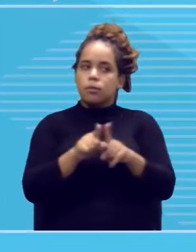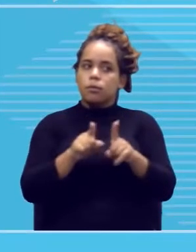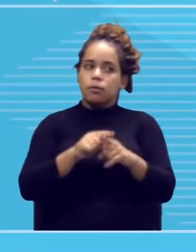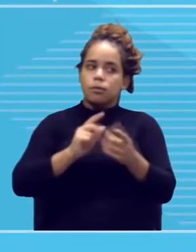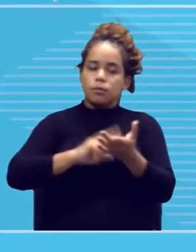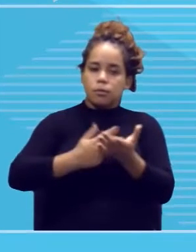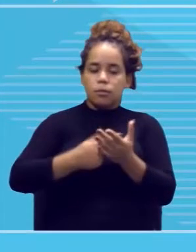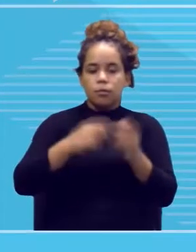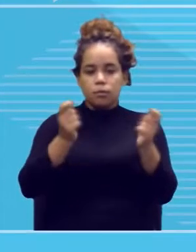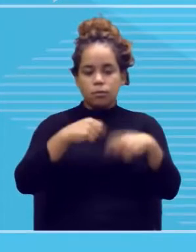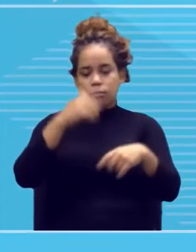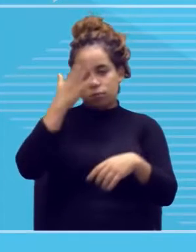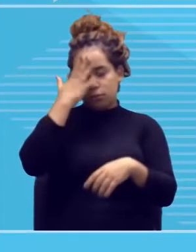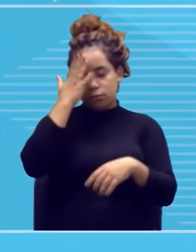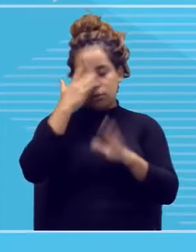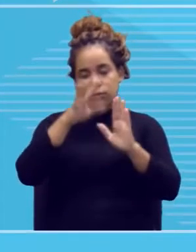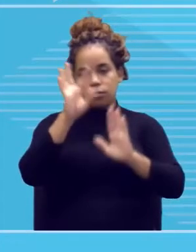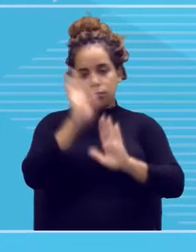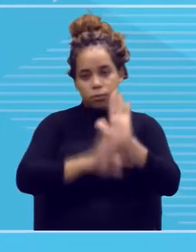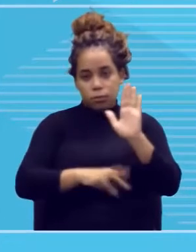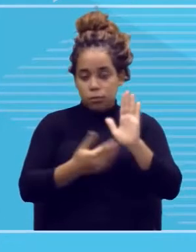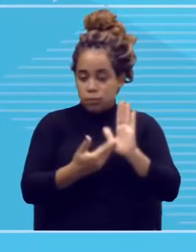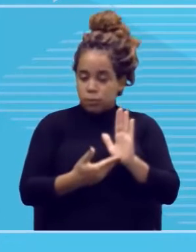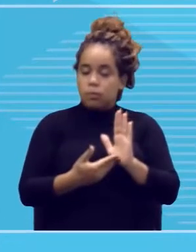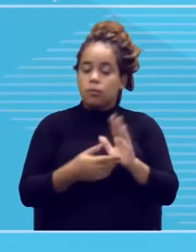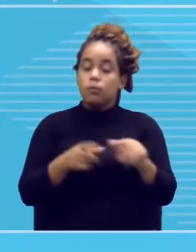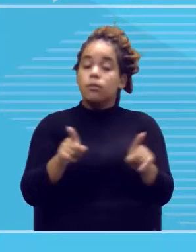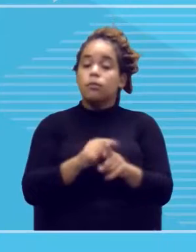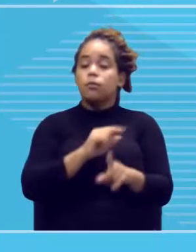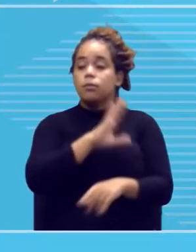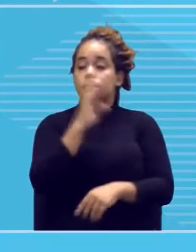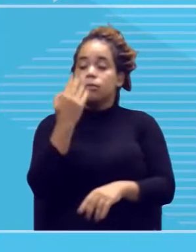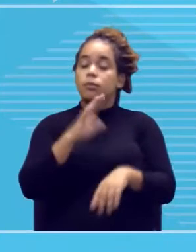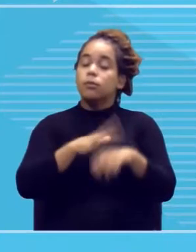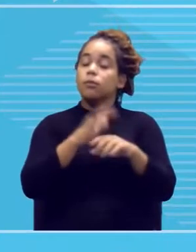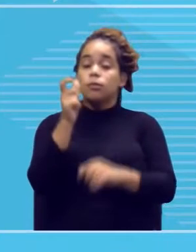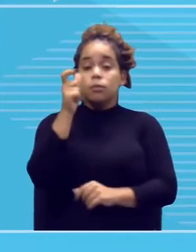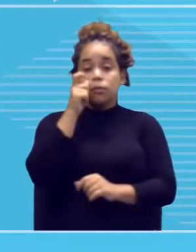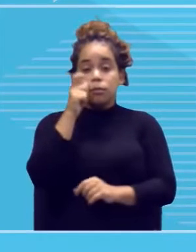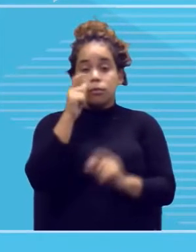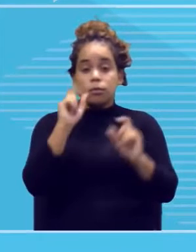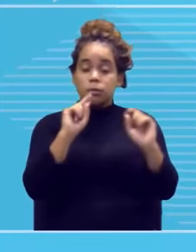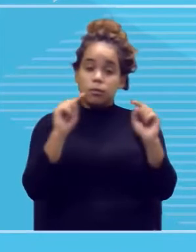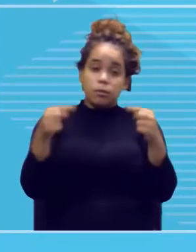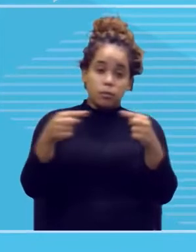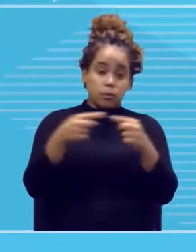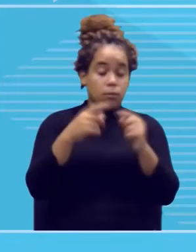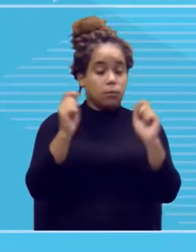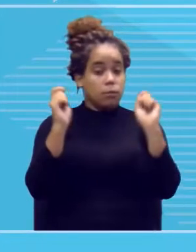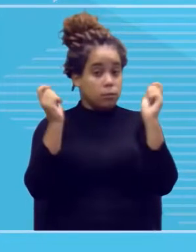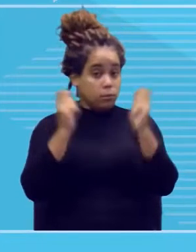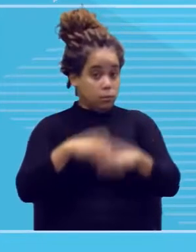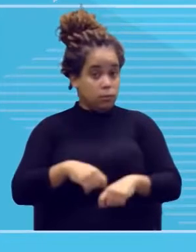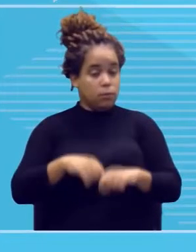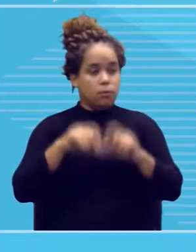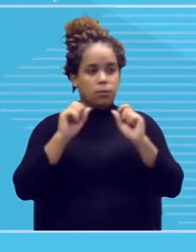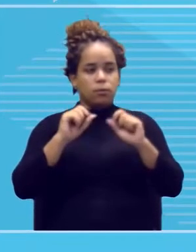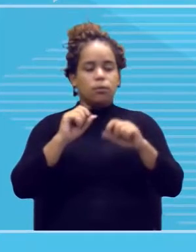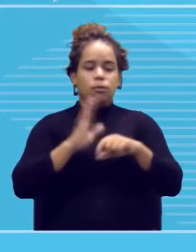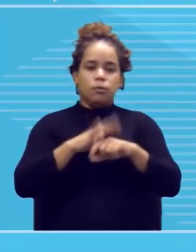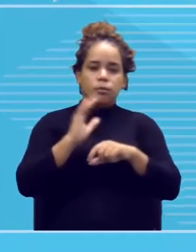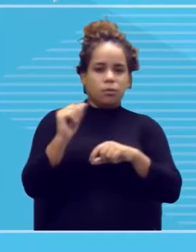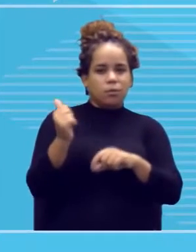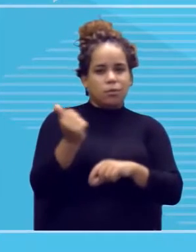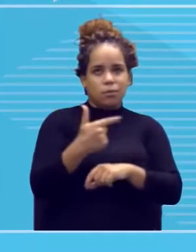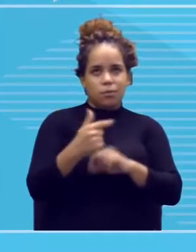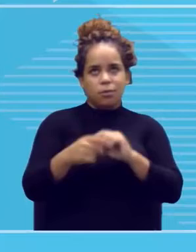de compreensão do texto Pois é às vezes é até mais interessante você marcar que é possível que você ficar deveria